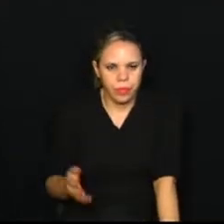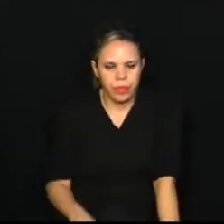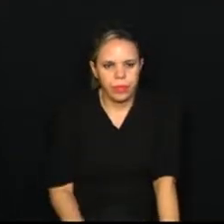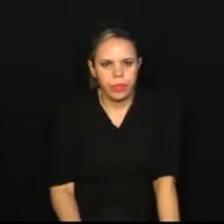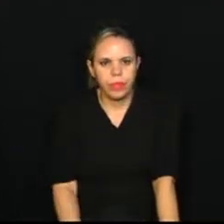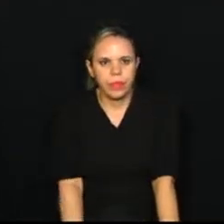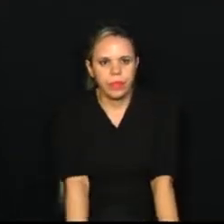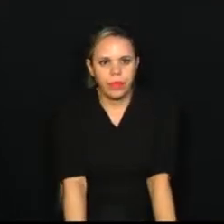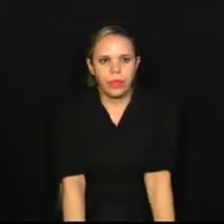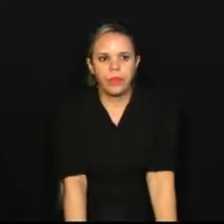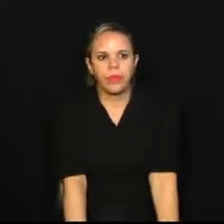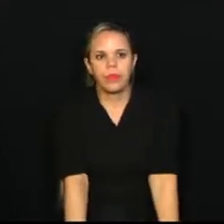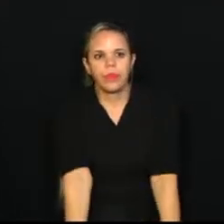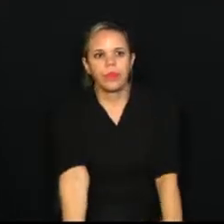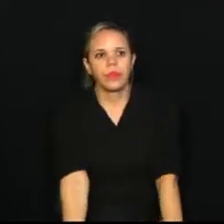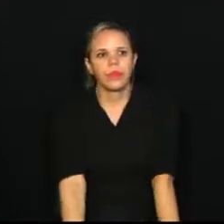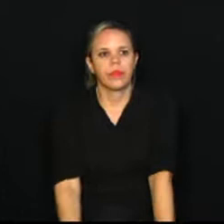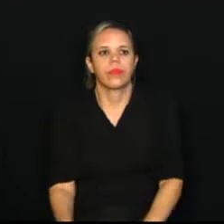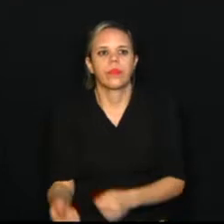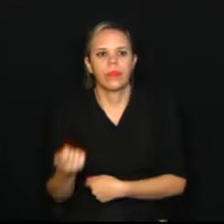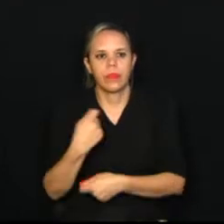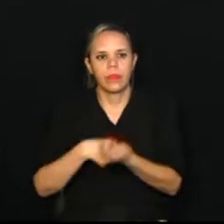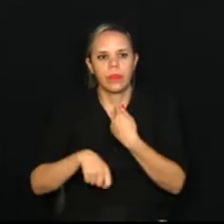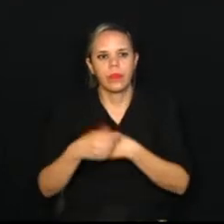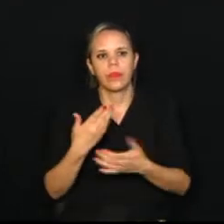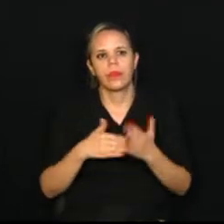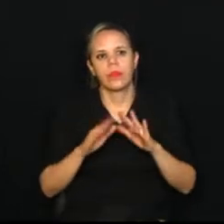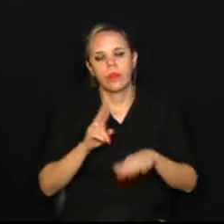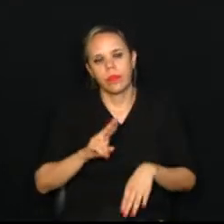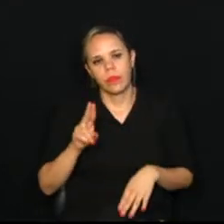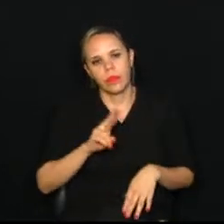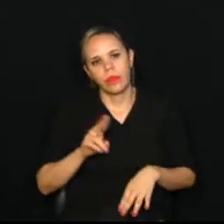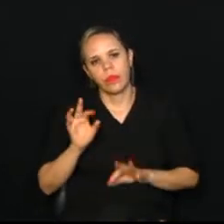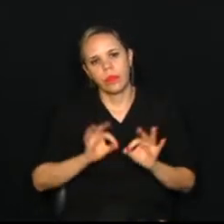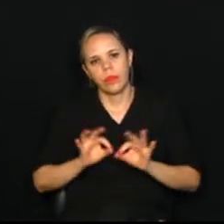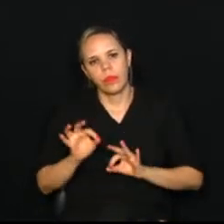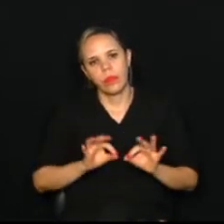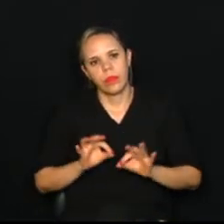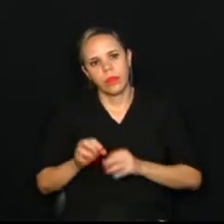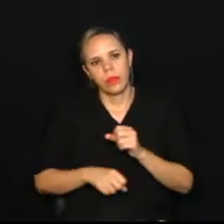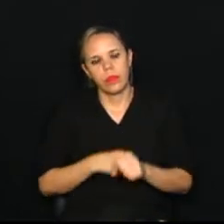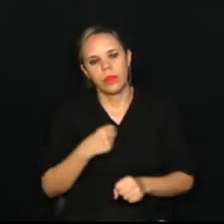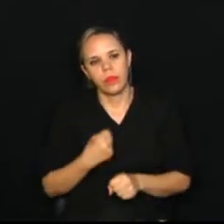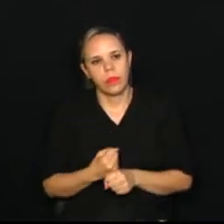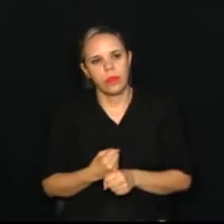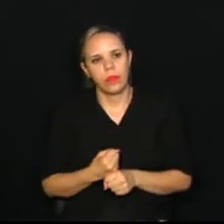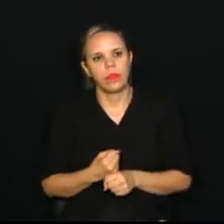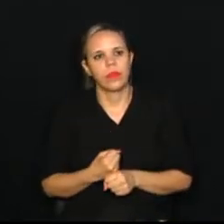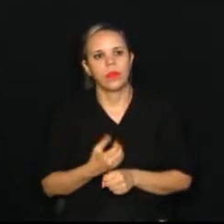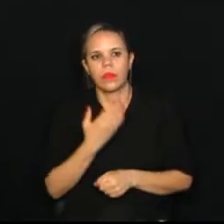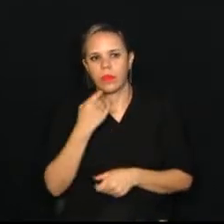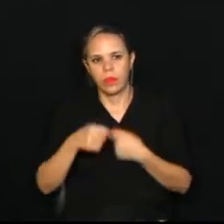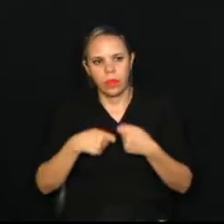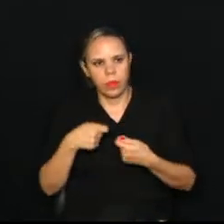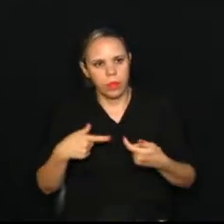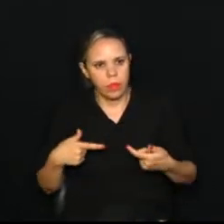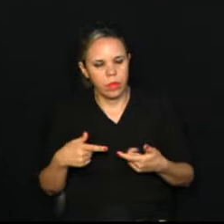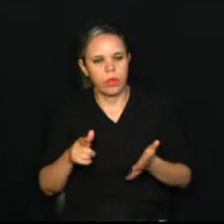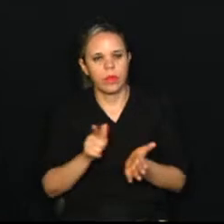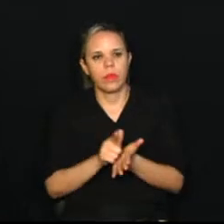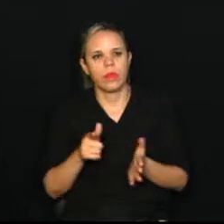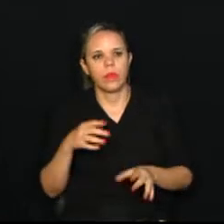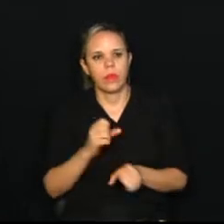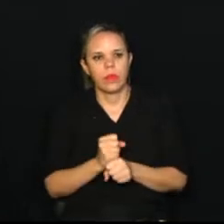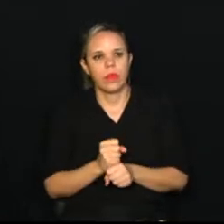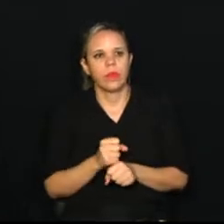é disponibilizado para a administração das escolas, planejamento do ano letivo, a gestão da merenda, o boletim, o